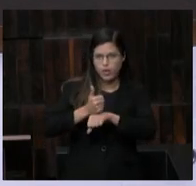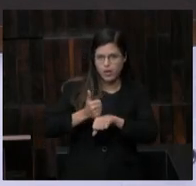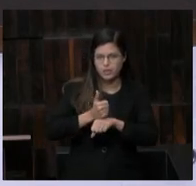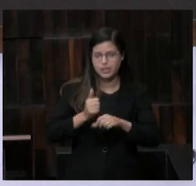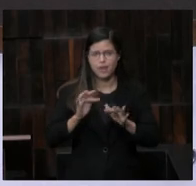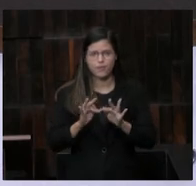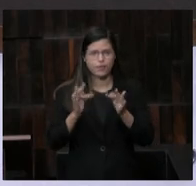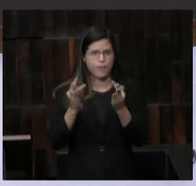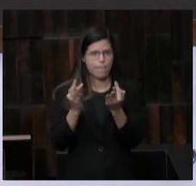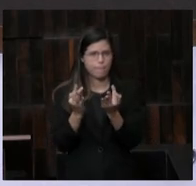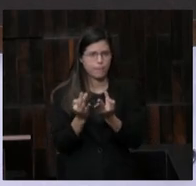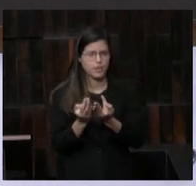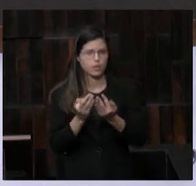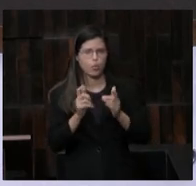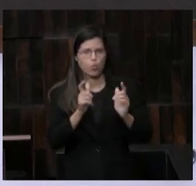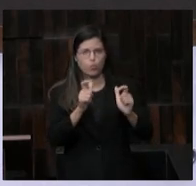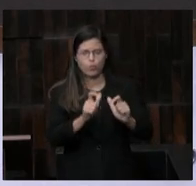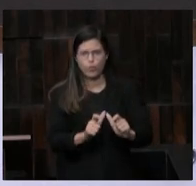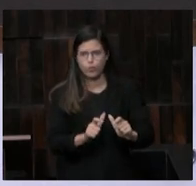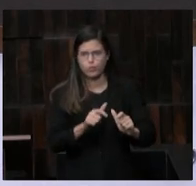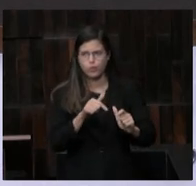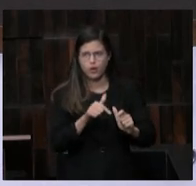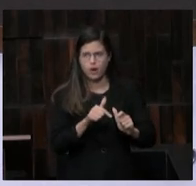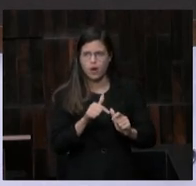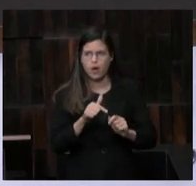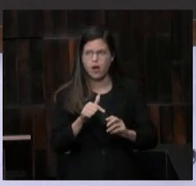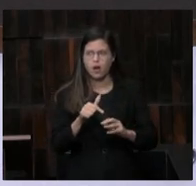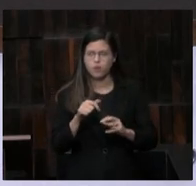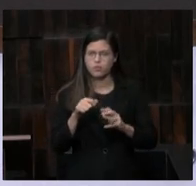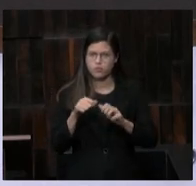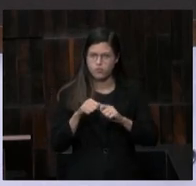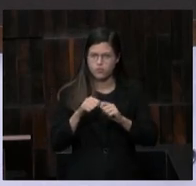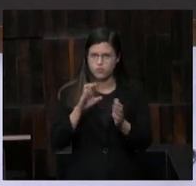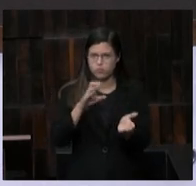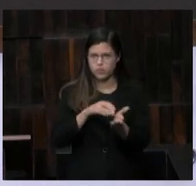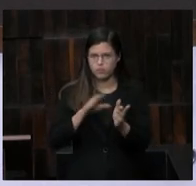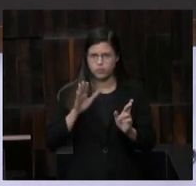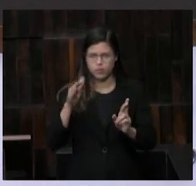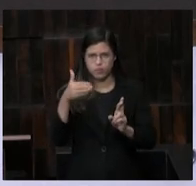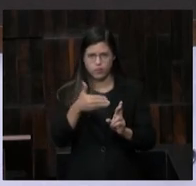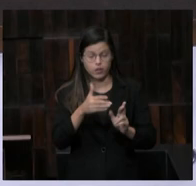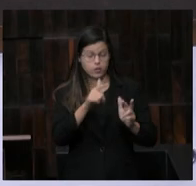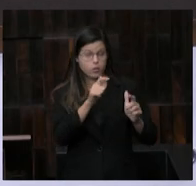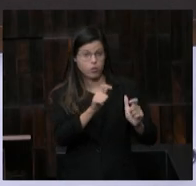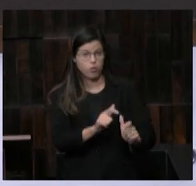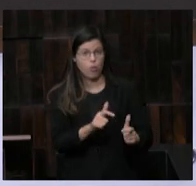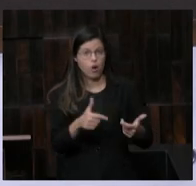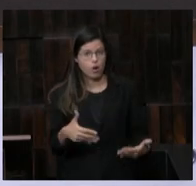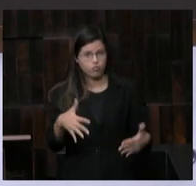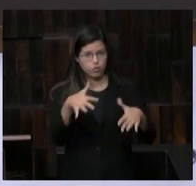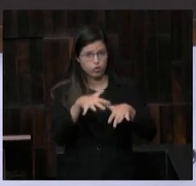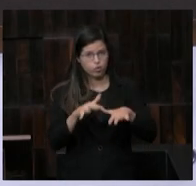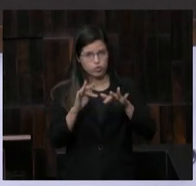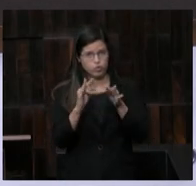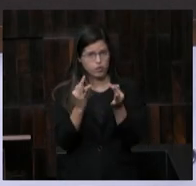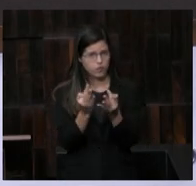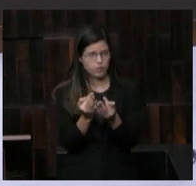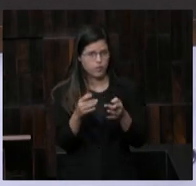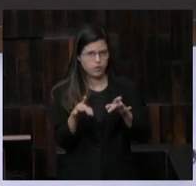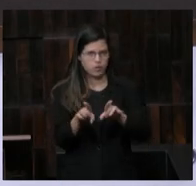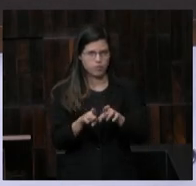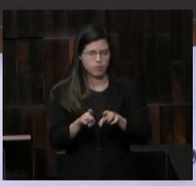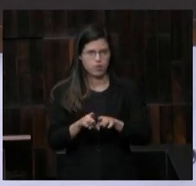queremos tornar o ambiente, né, e vamos tornar o ambiente de centro de referência num espaço de inclusão dessas famílias também,